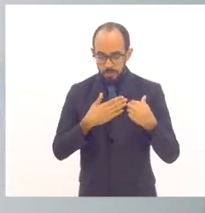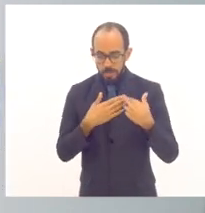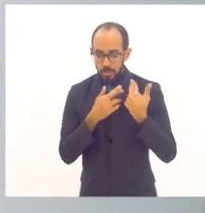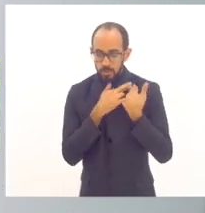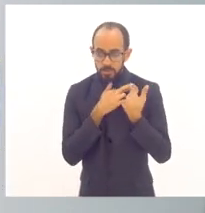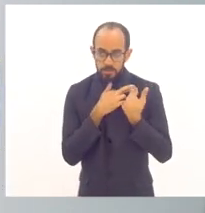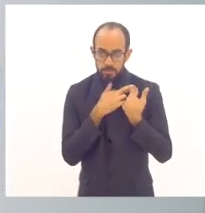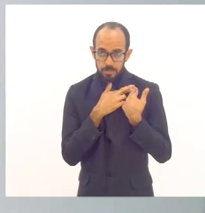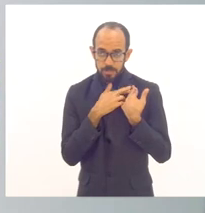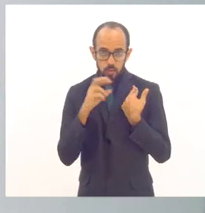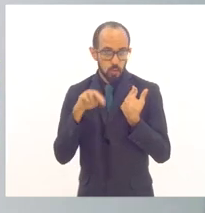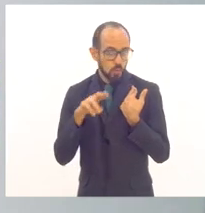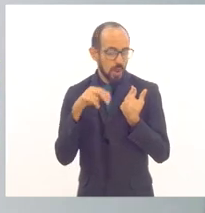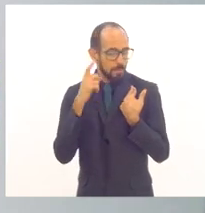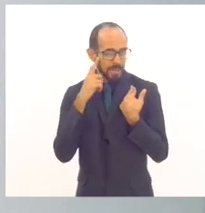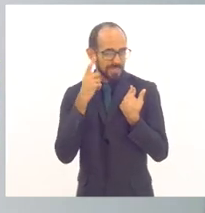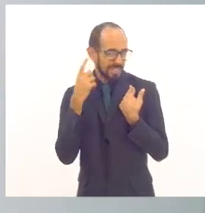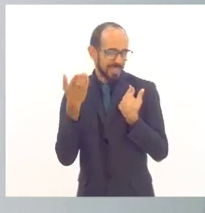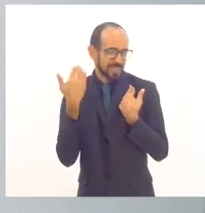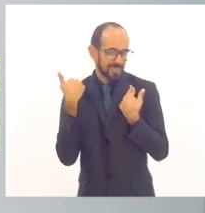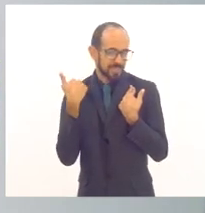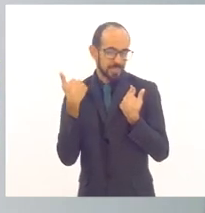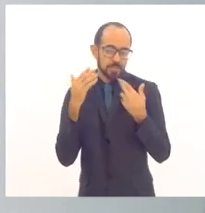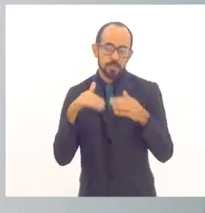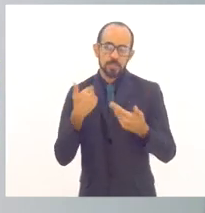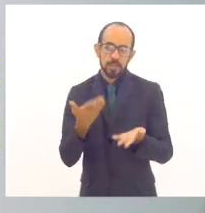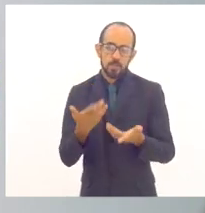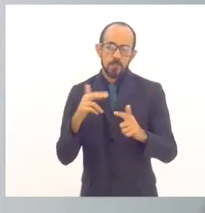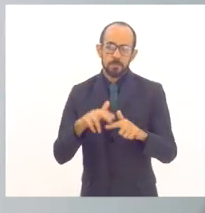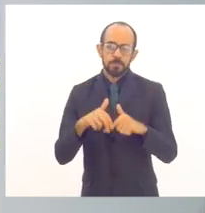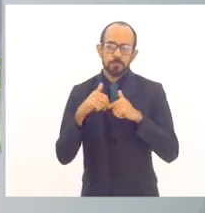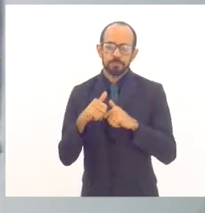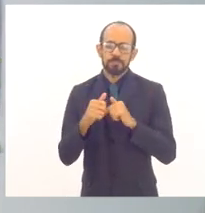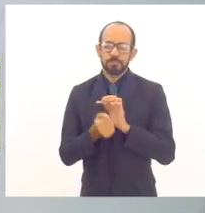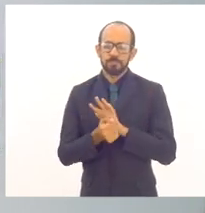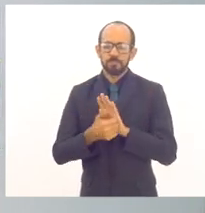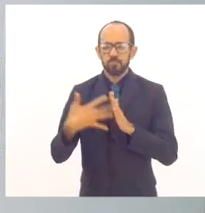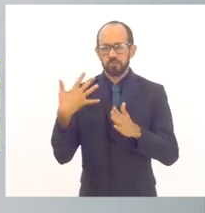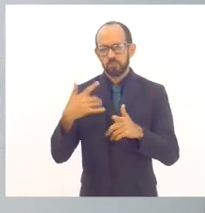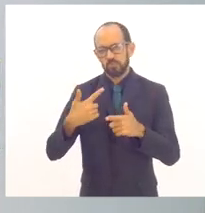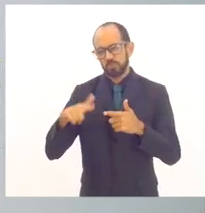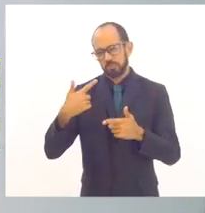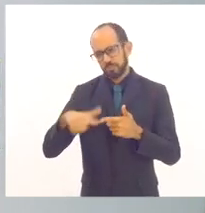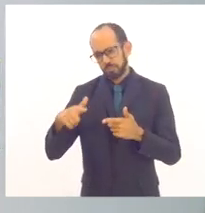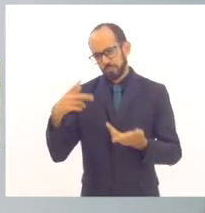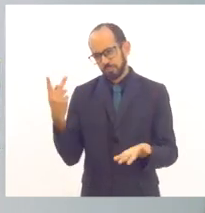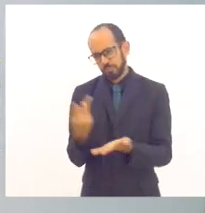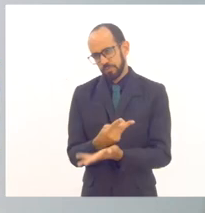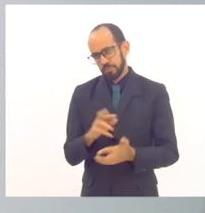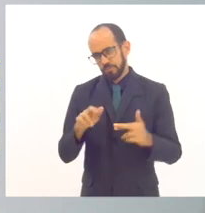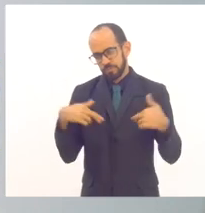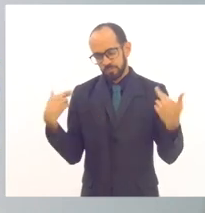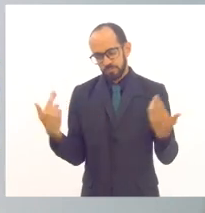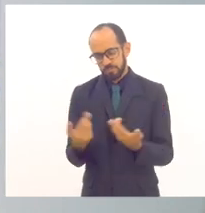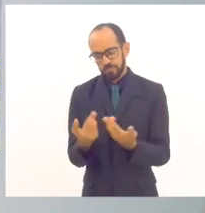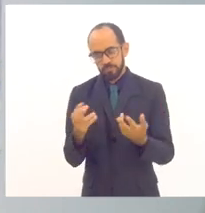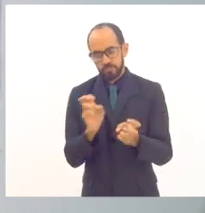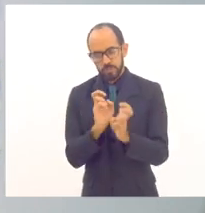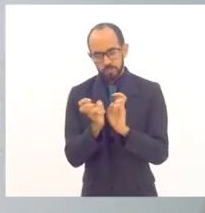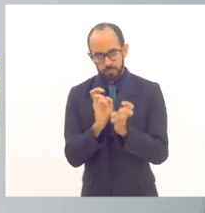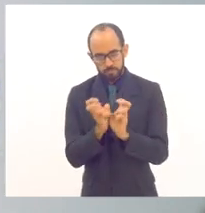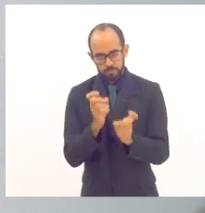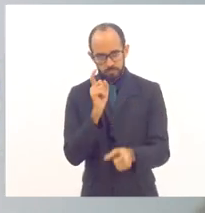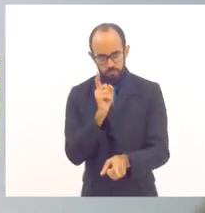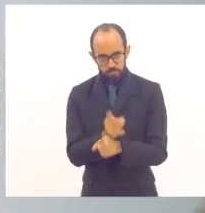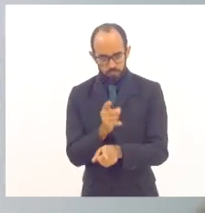E aí, devido a várias questões que a gente sempre passa, né, em várias rodas, né, rodas nem tanto, né, mas em vários